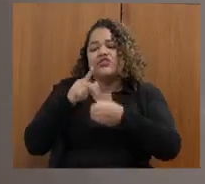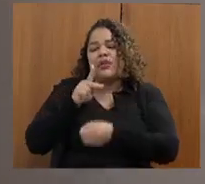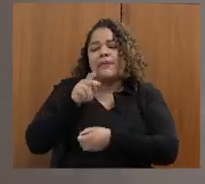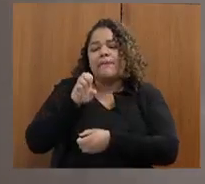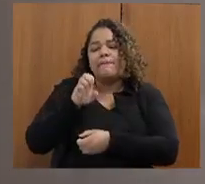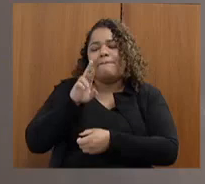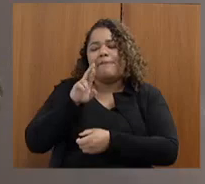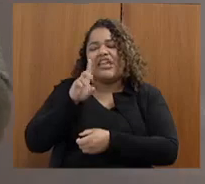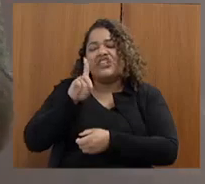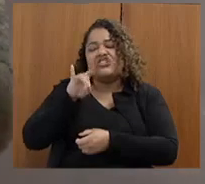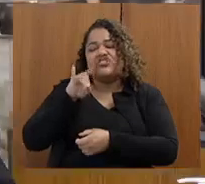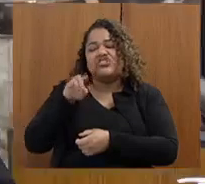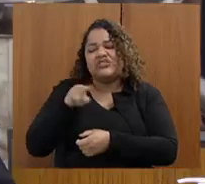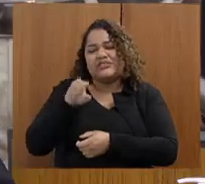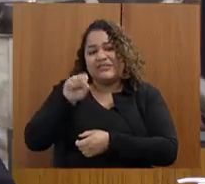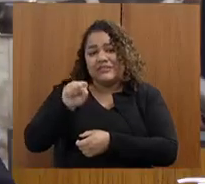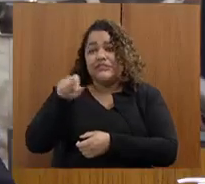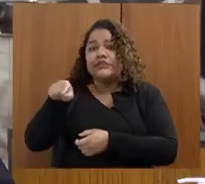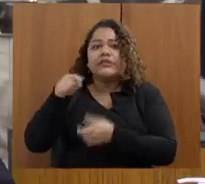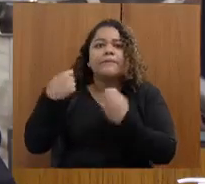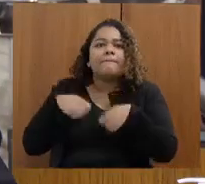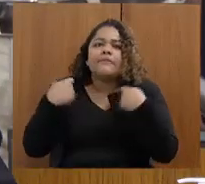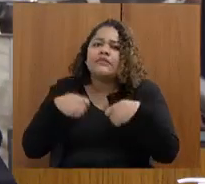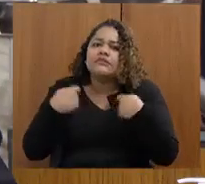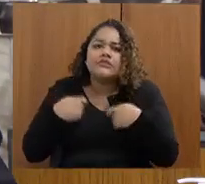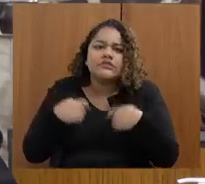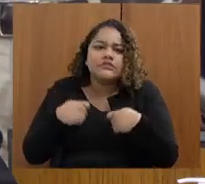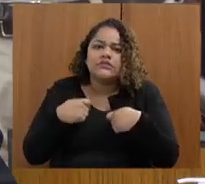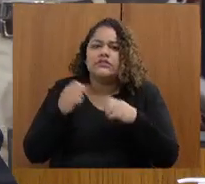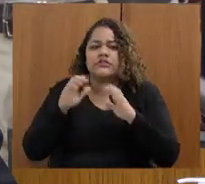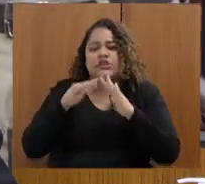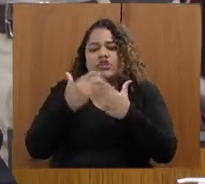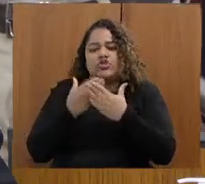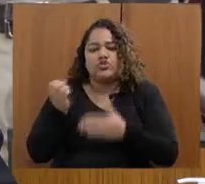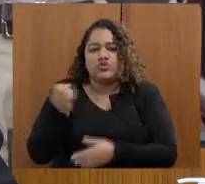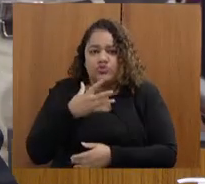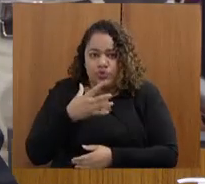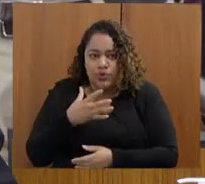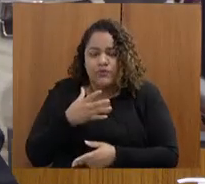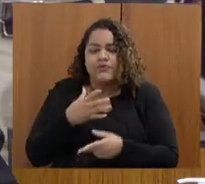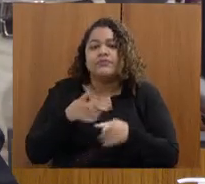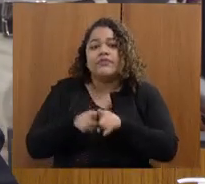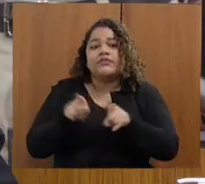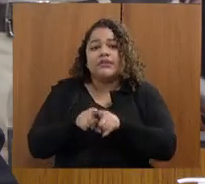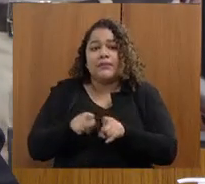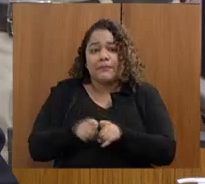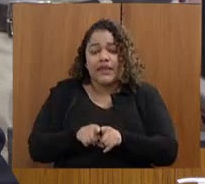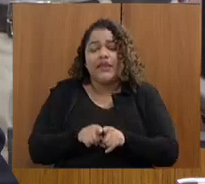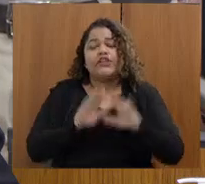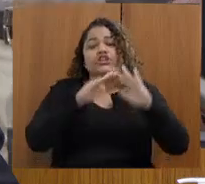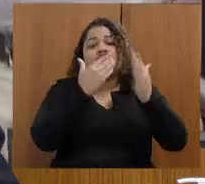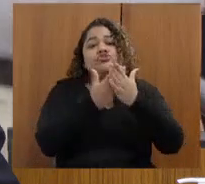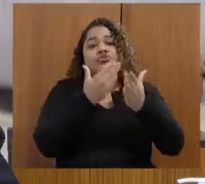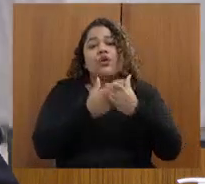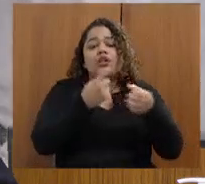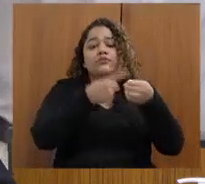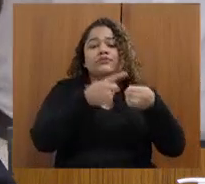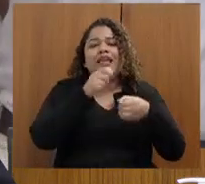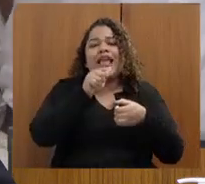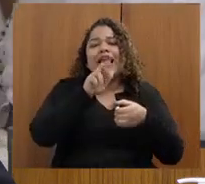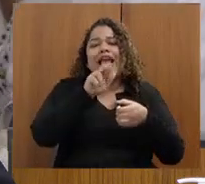da condição de uma nova escola de uma nova escola estadual também em Araxá Uberaba essas demanda nós já apresentamos